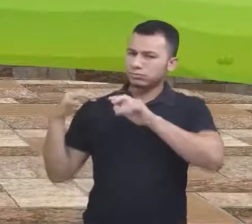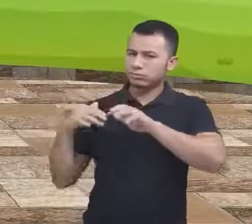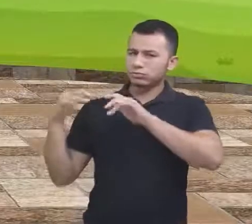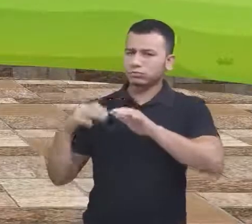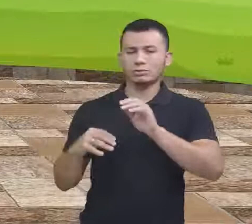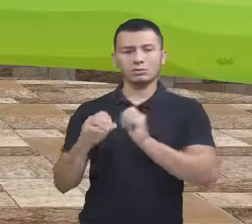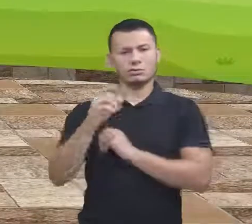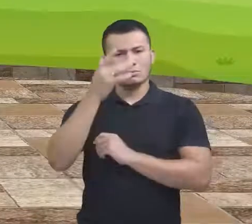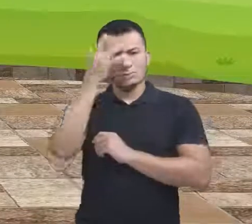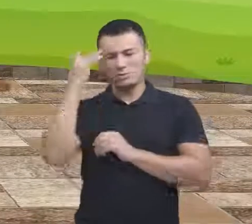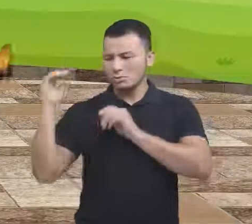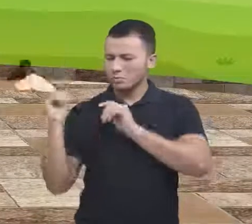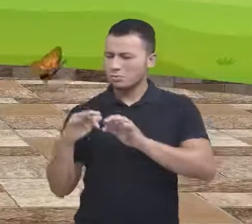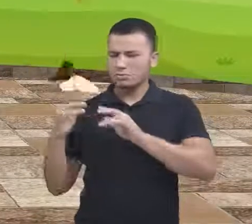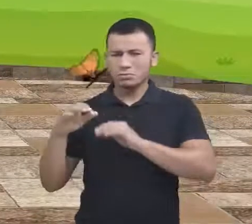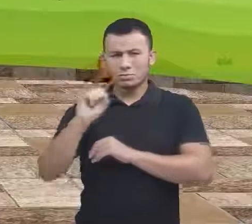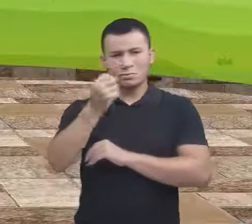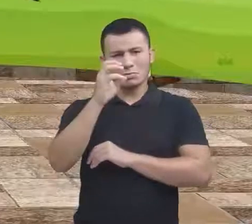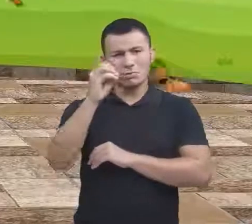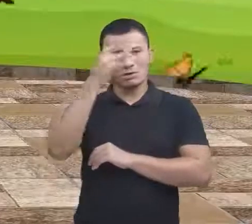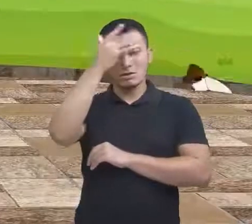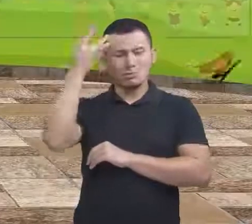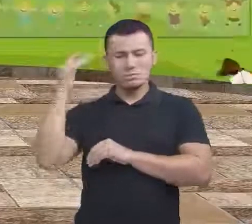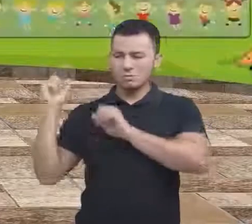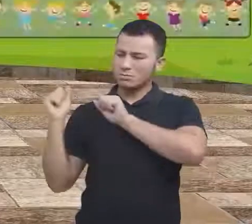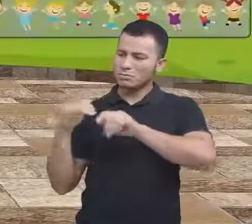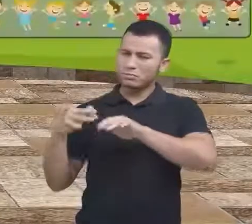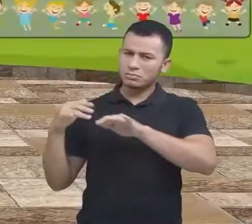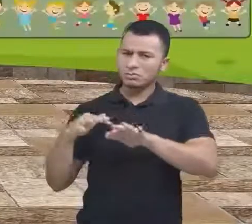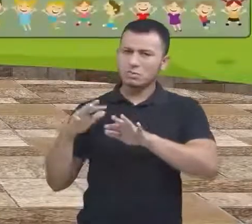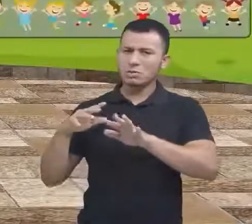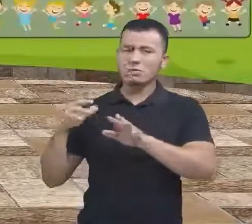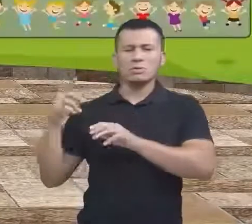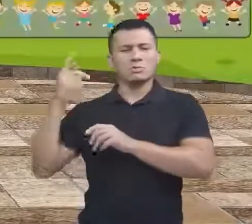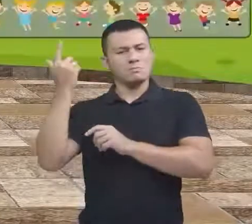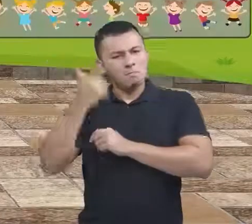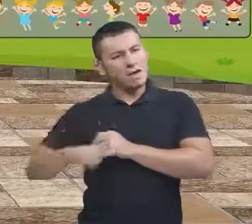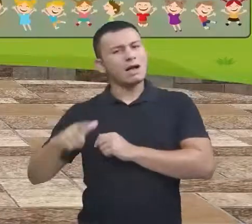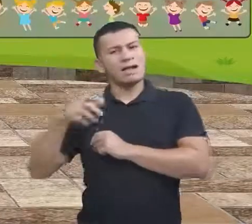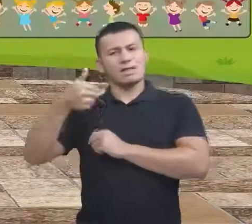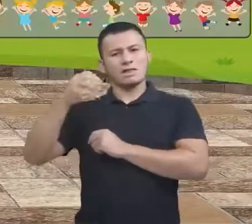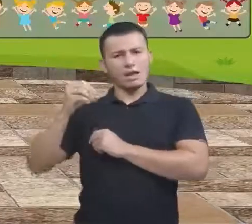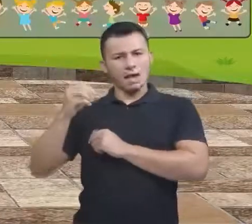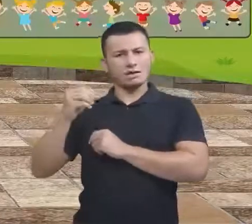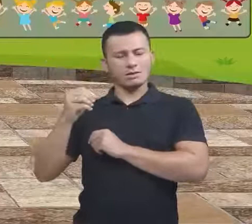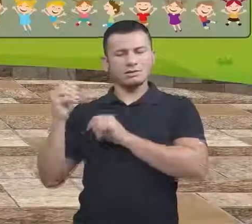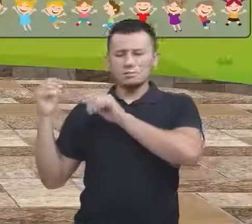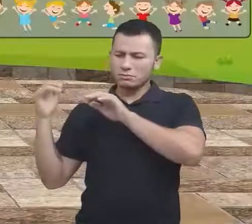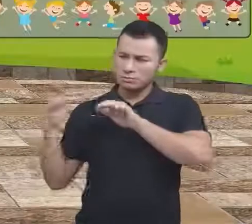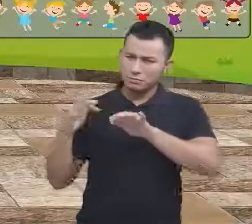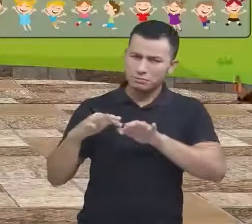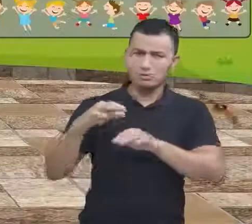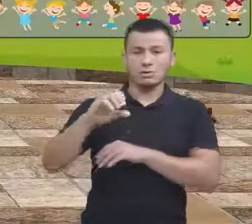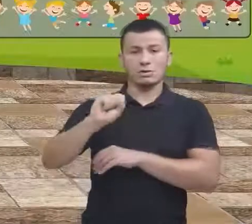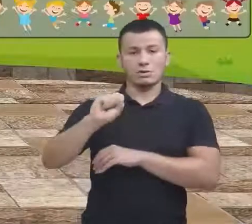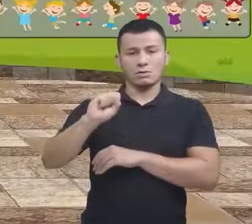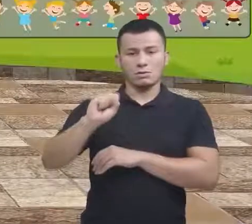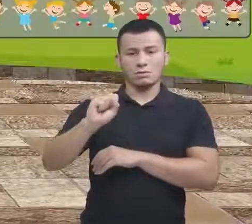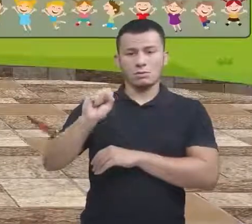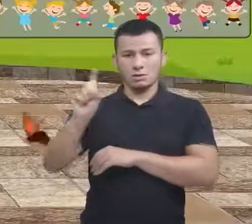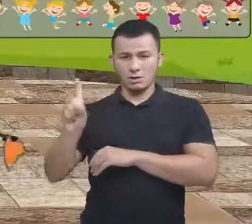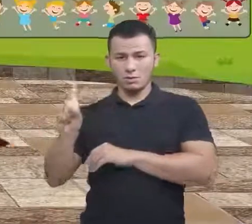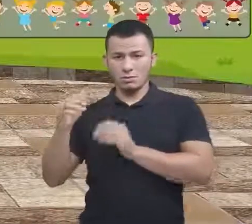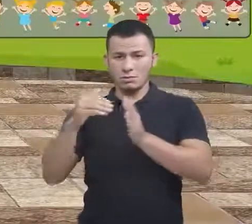dezenas 80 pessoas chegaram mais 1081 a 19